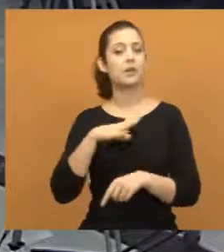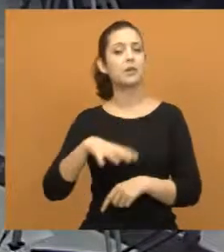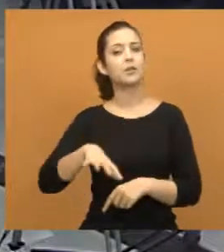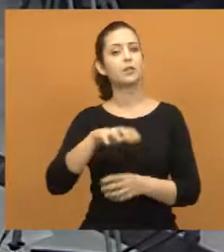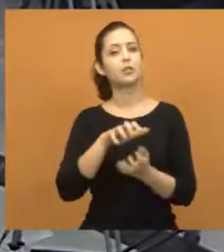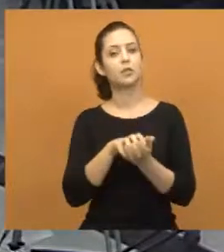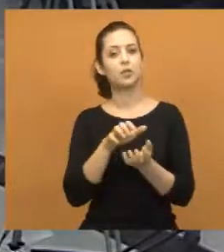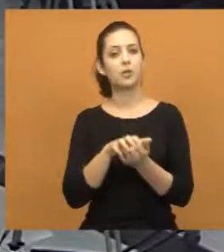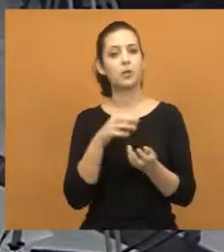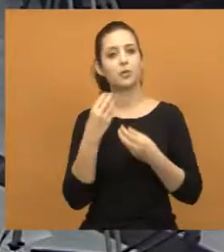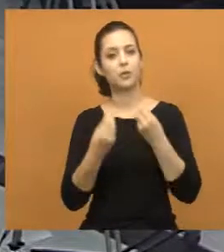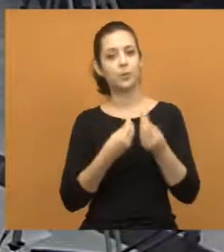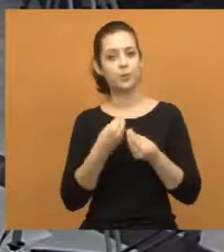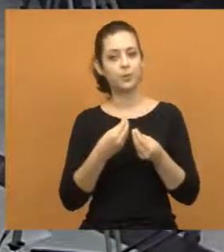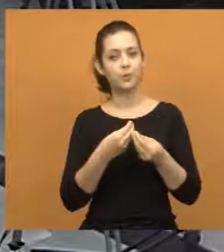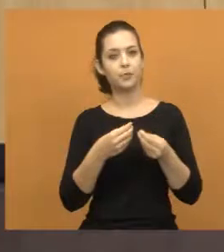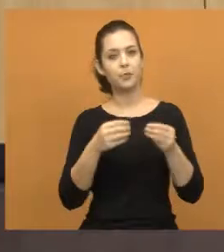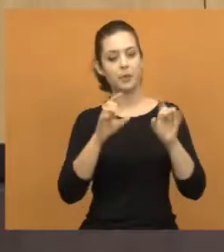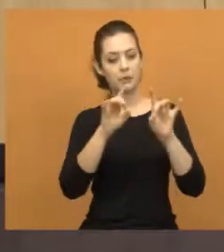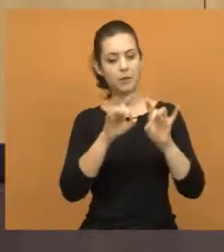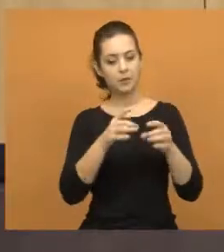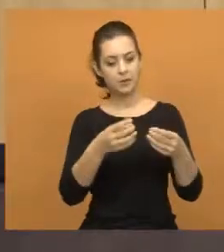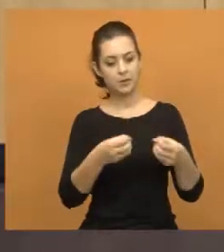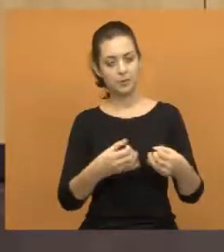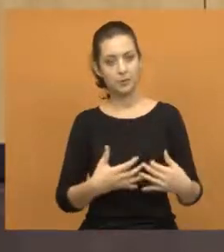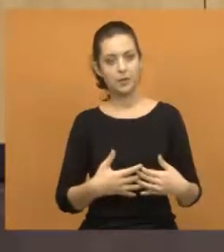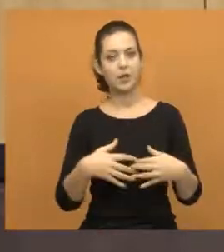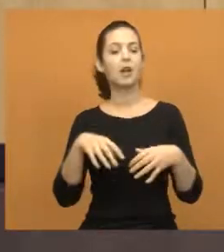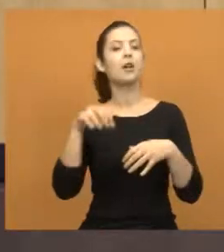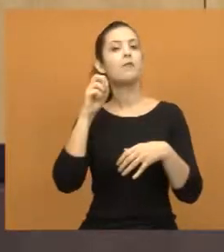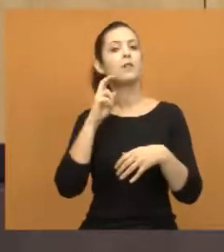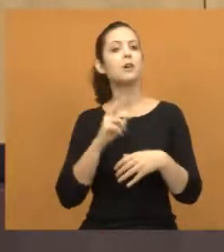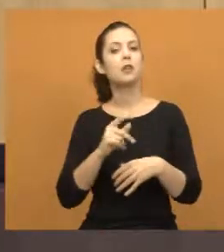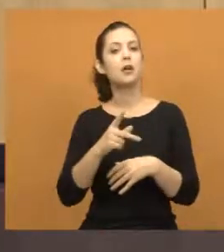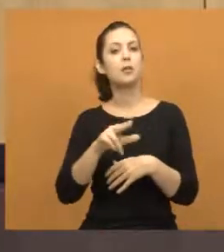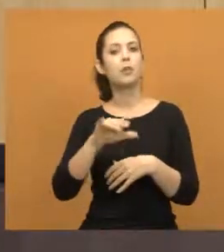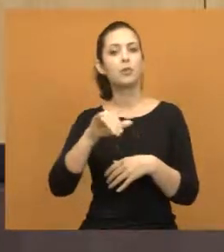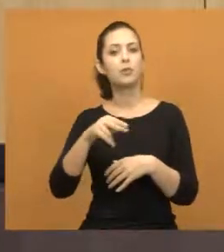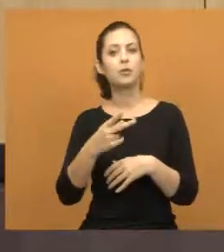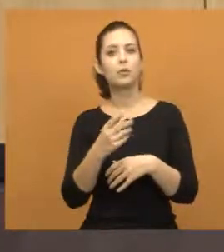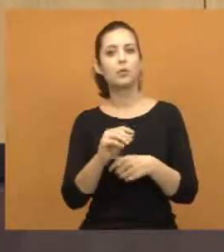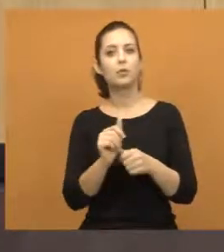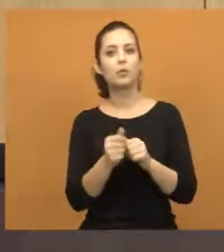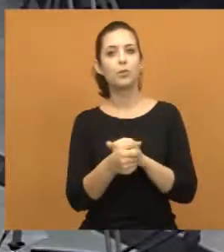de Jacareí na forma que especifica. Autoria, vereador Paulinho dos Condutores.